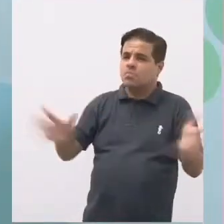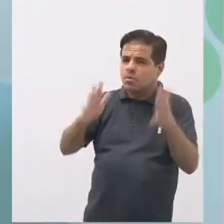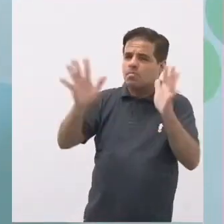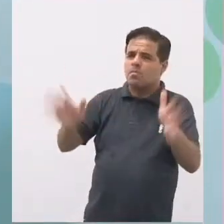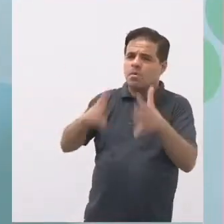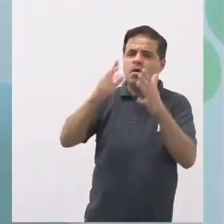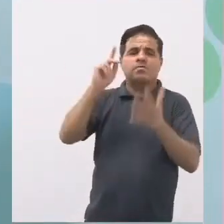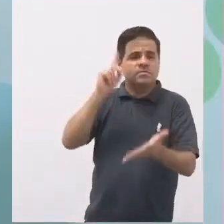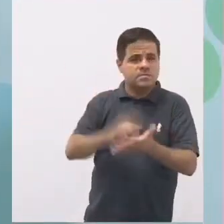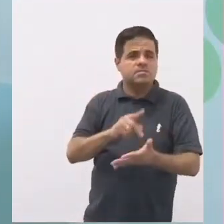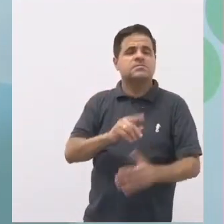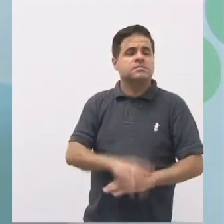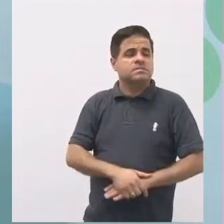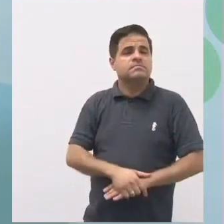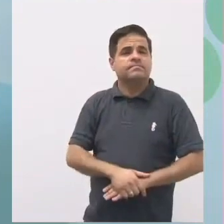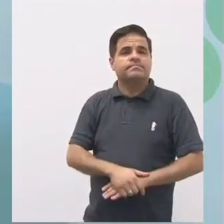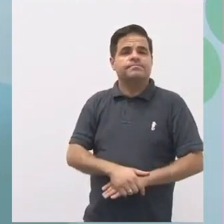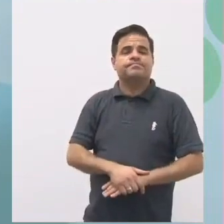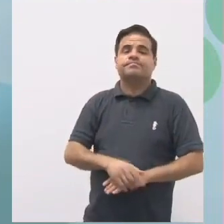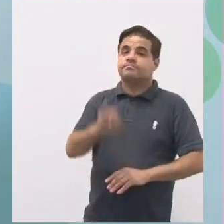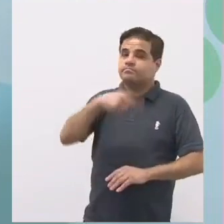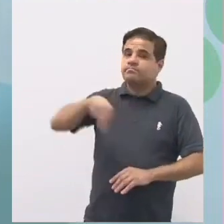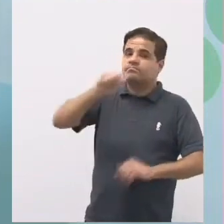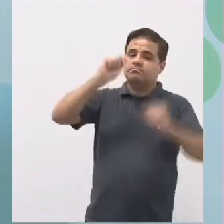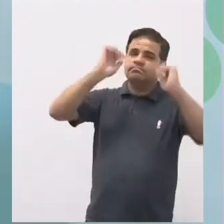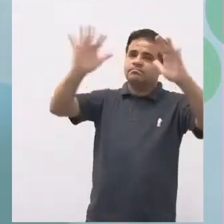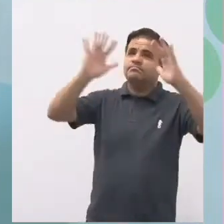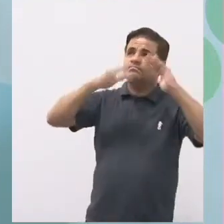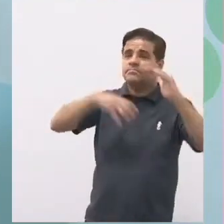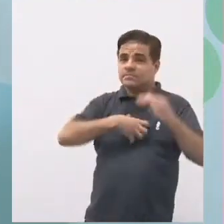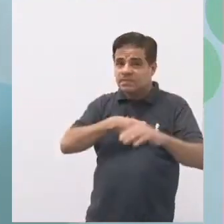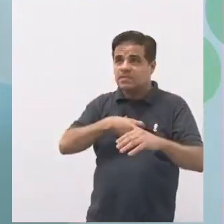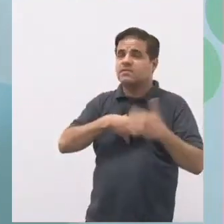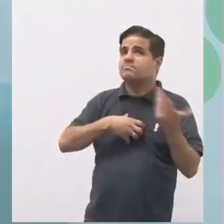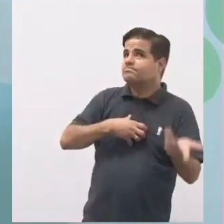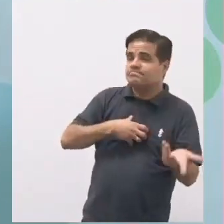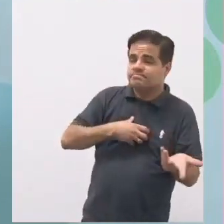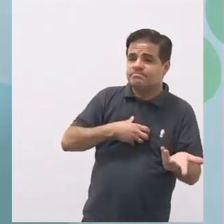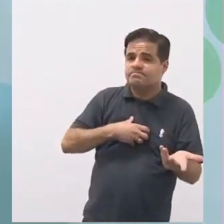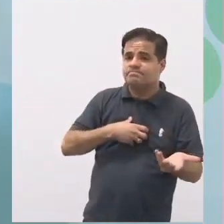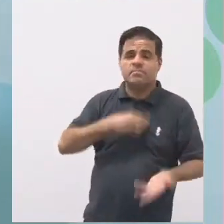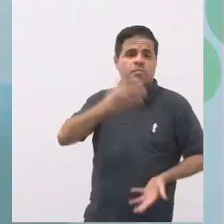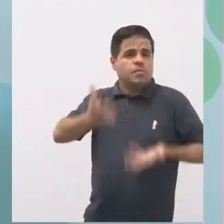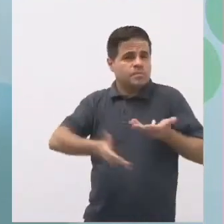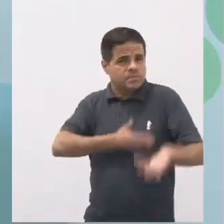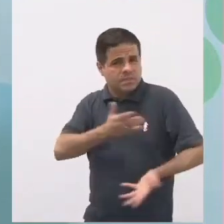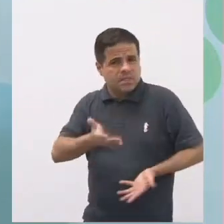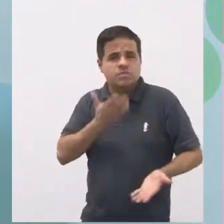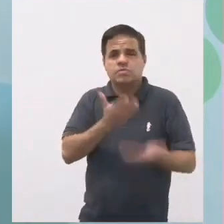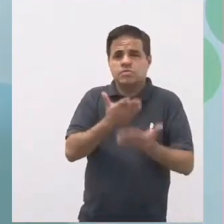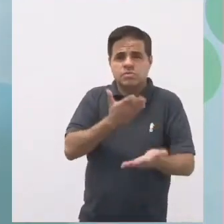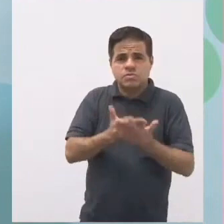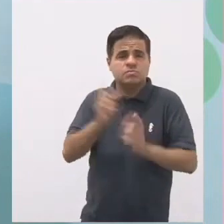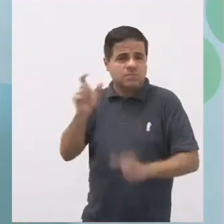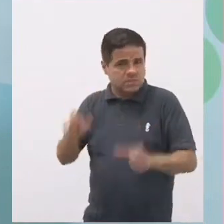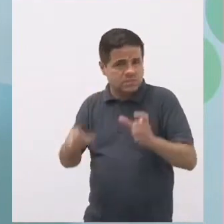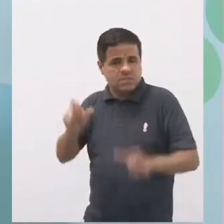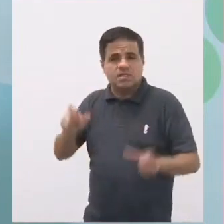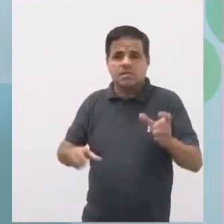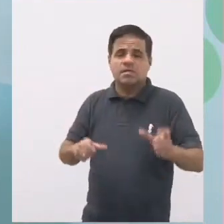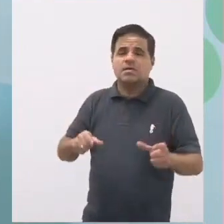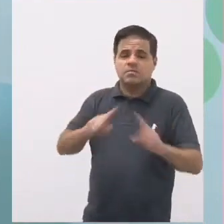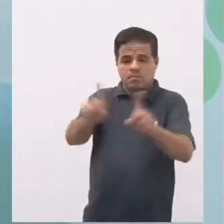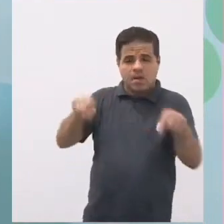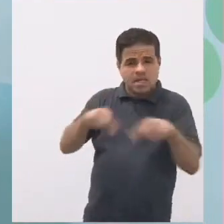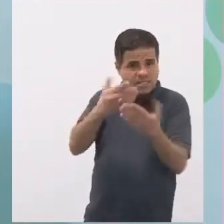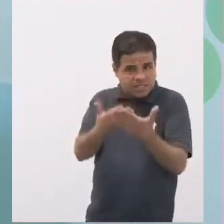promove algumas reflexões, né? Será que a maneira que eu estou lidando com os estudantes ou, né, numa sala